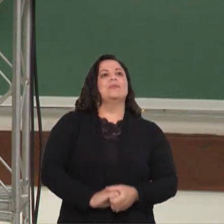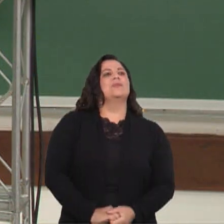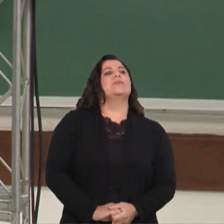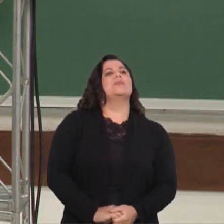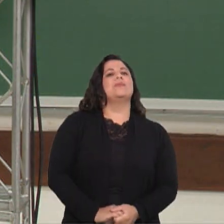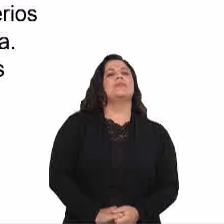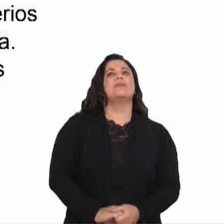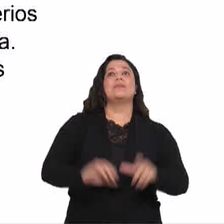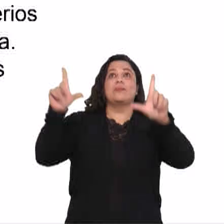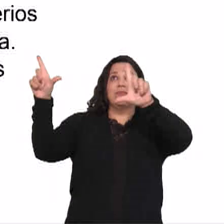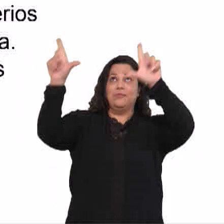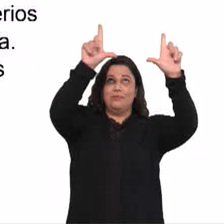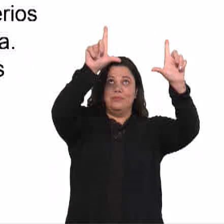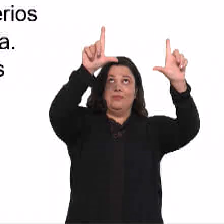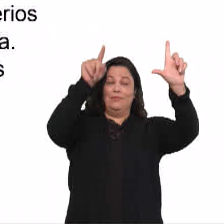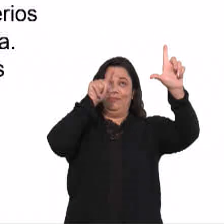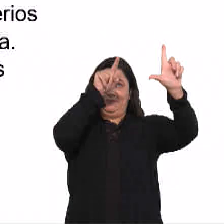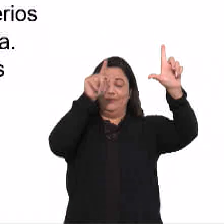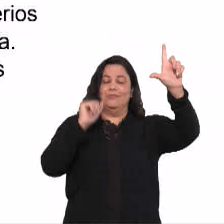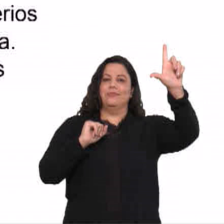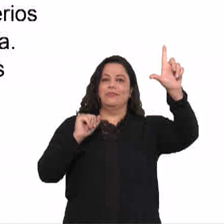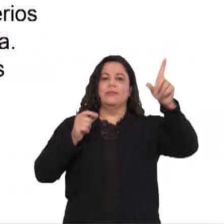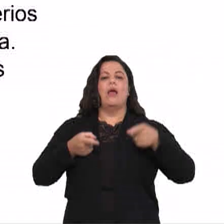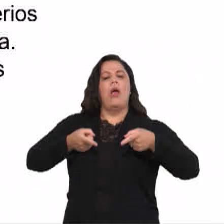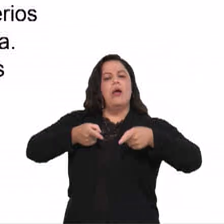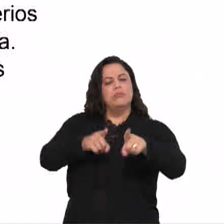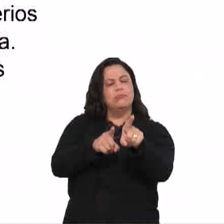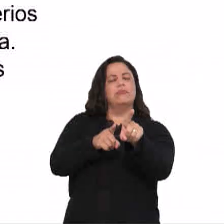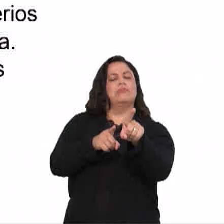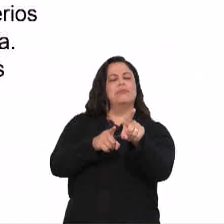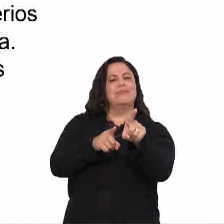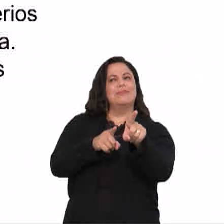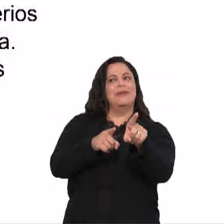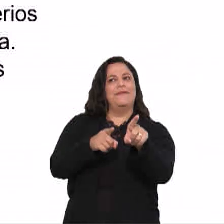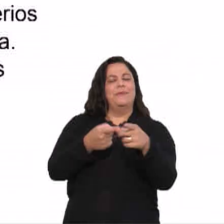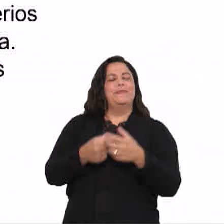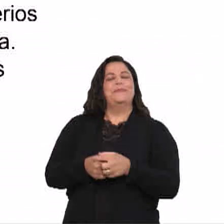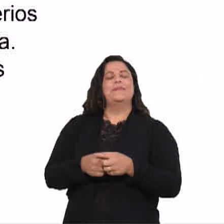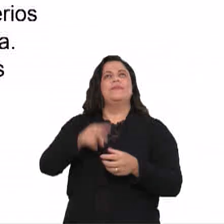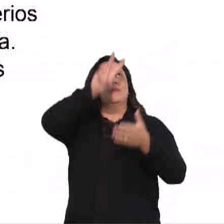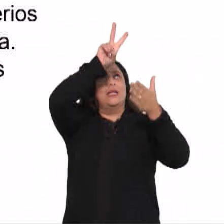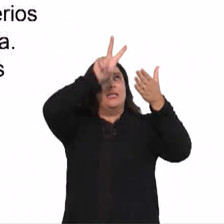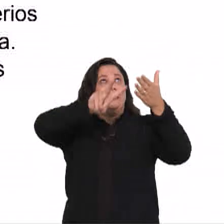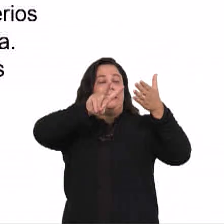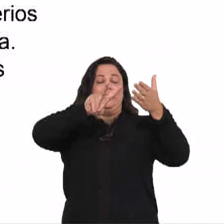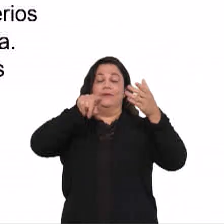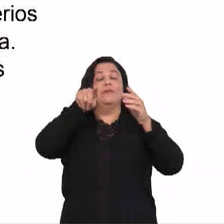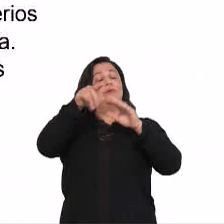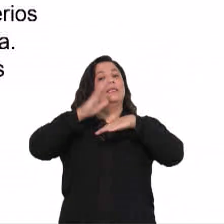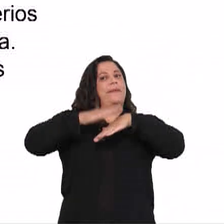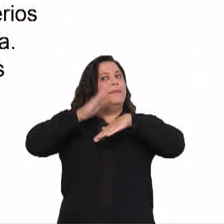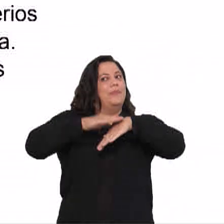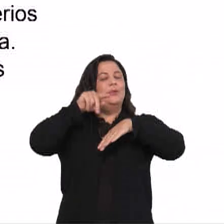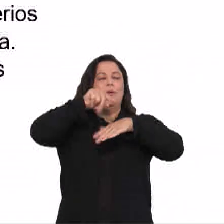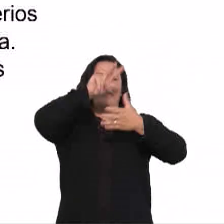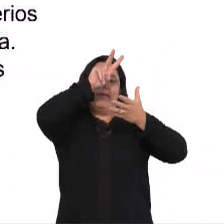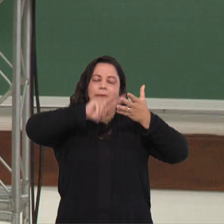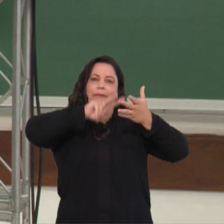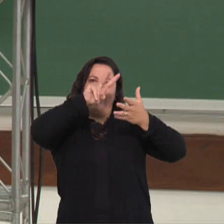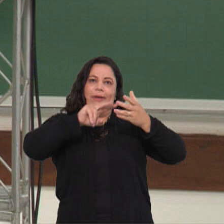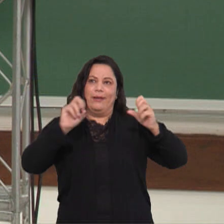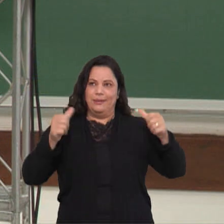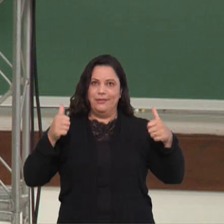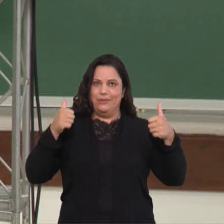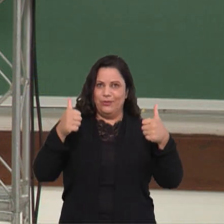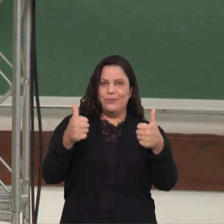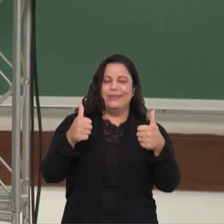tela aqui. Um outro desafio aqui, tá? Você vai ler o enunciado aqui, eu não vou ler junto com você vai acompanhar você